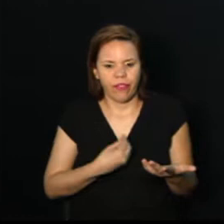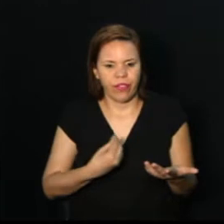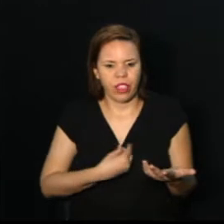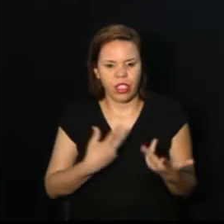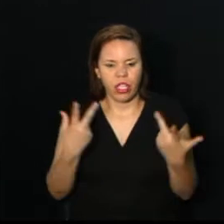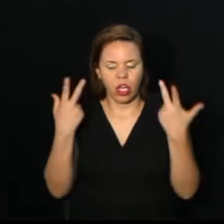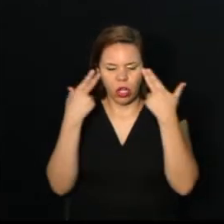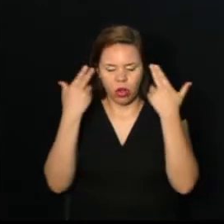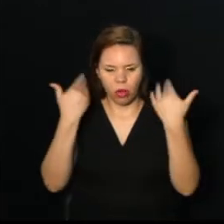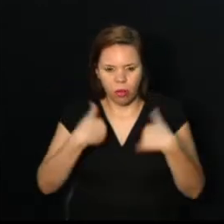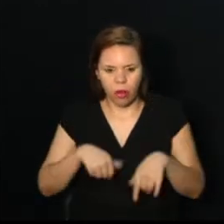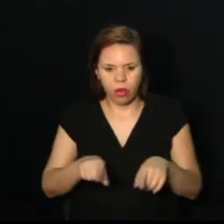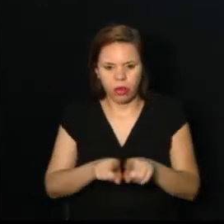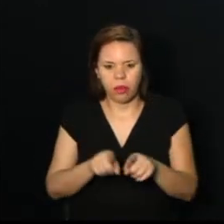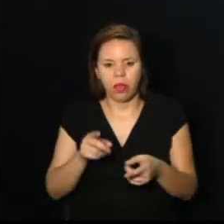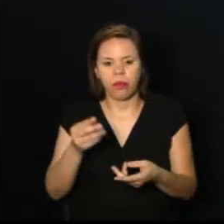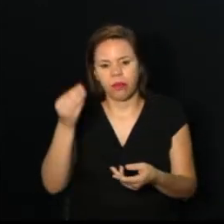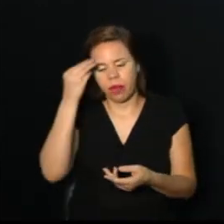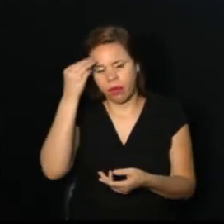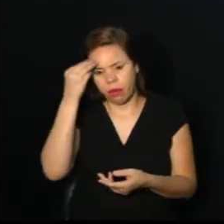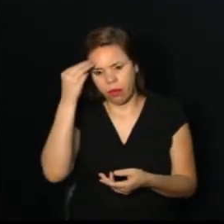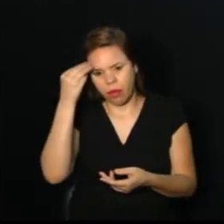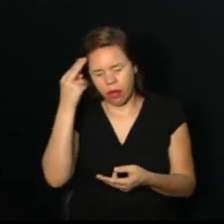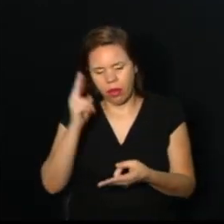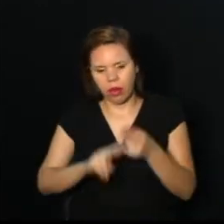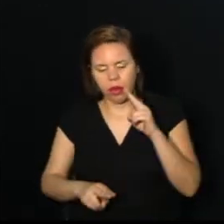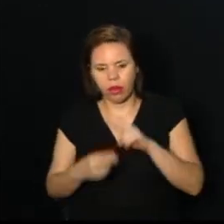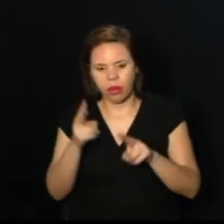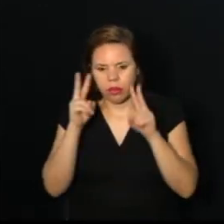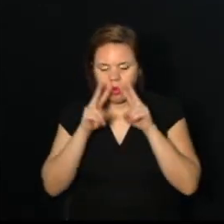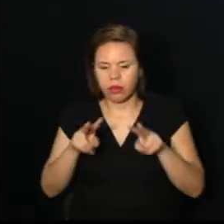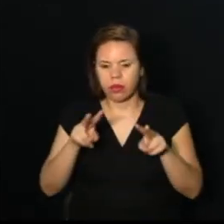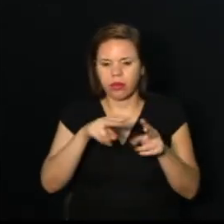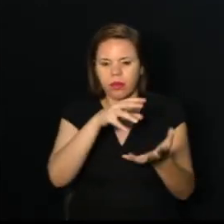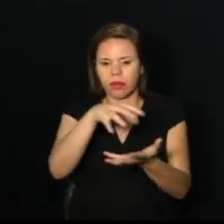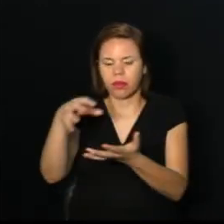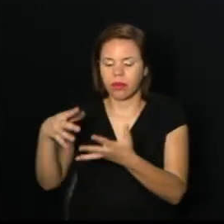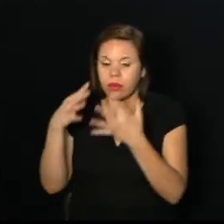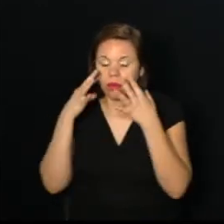memória, habilidade visoespacial e de atenção.